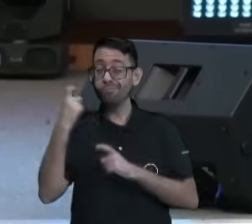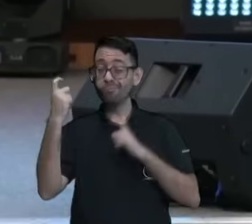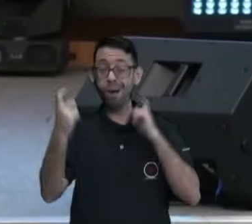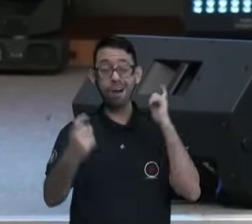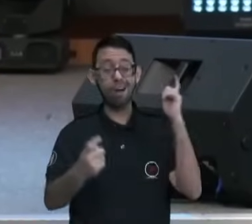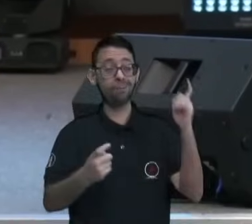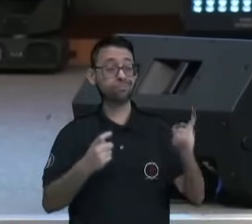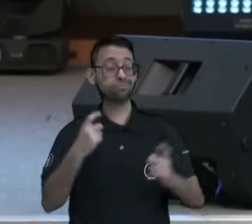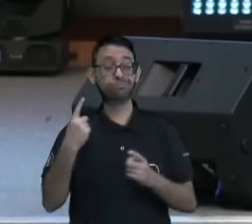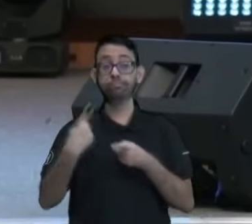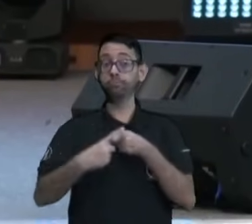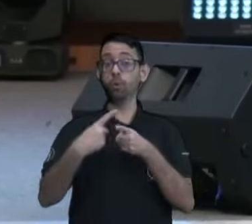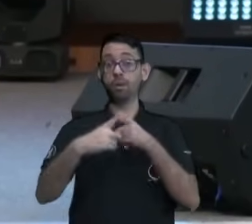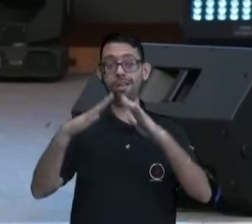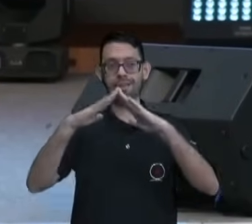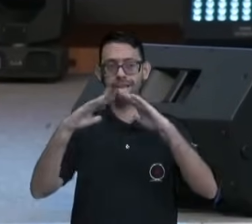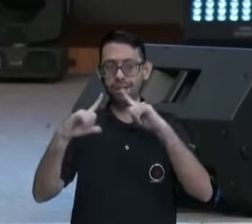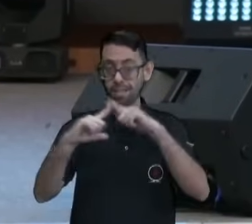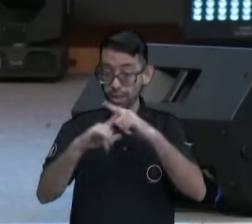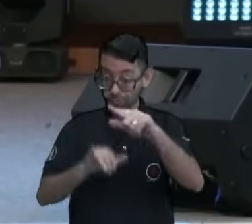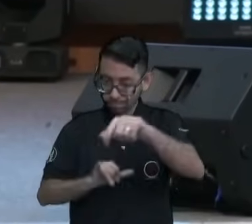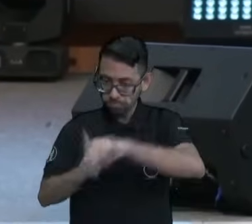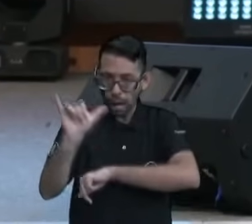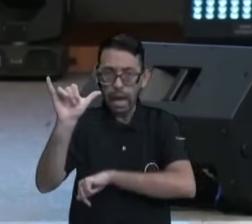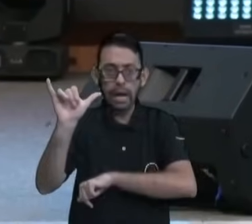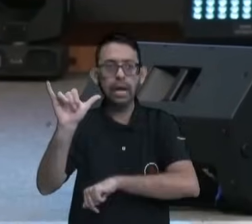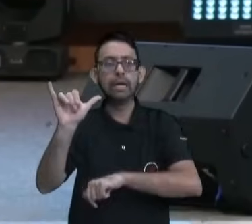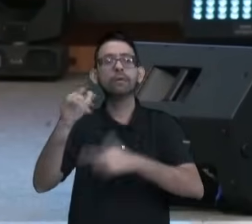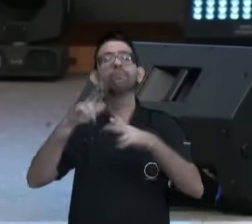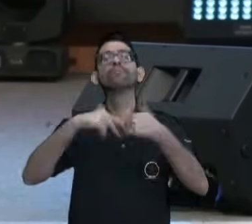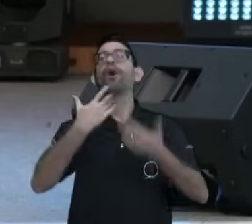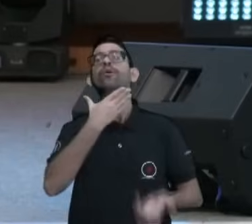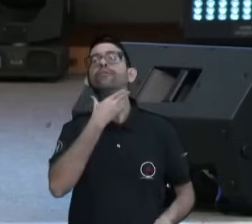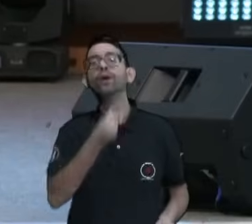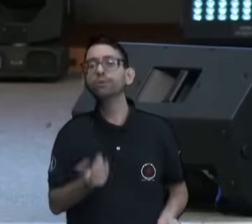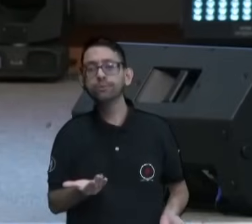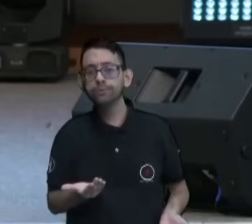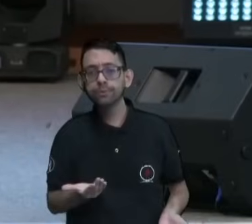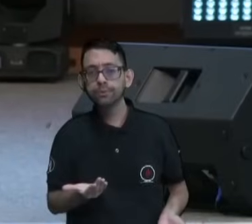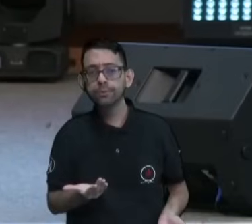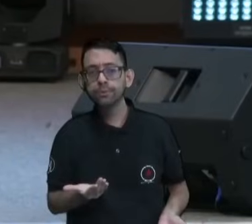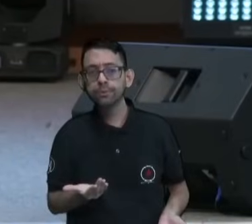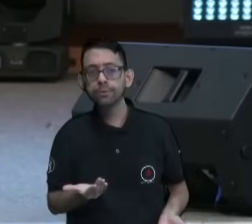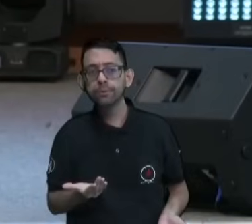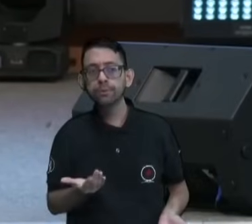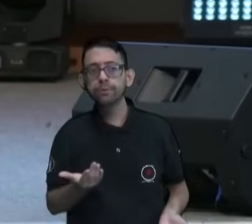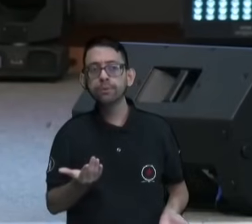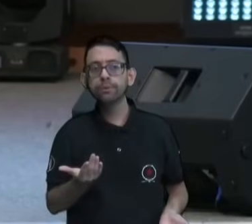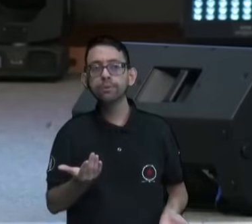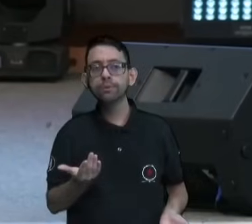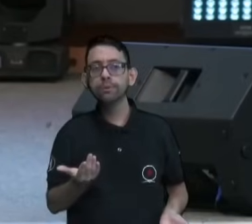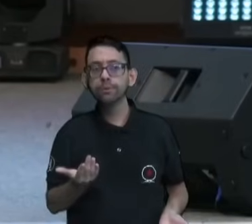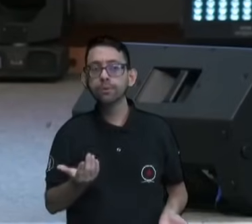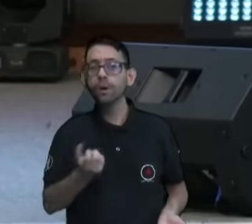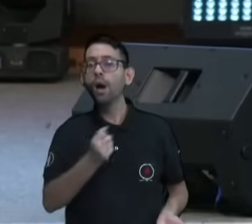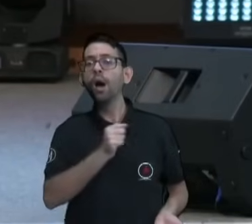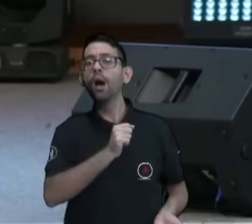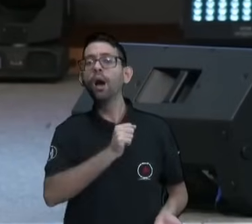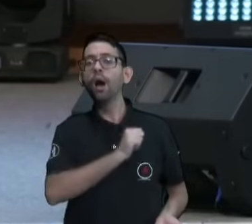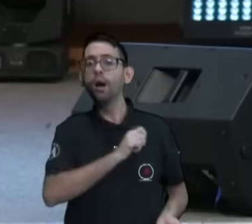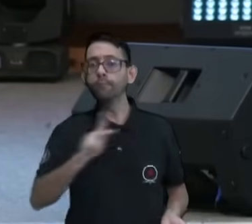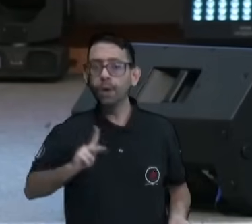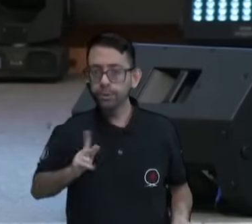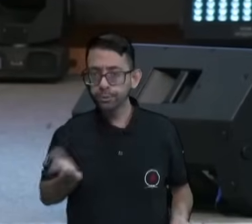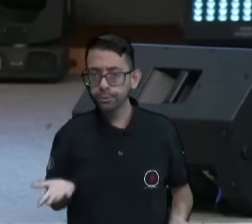sendo corrompida por falsos Apóstolos o povo facilmente